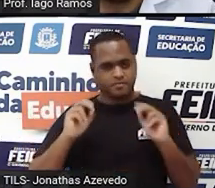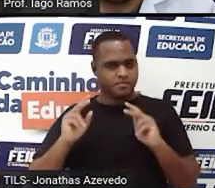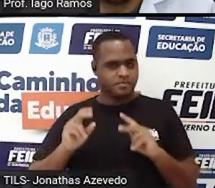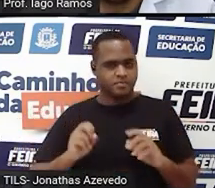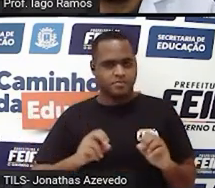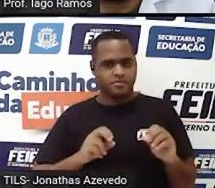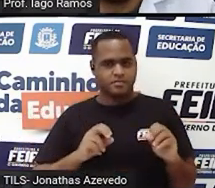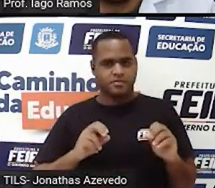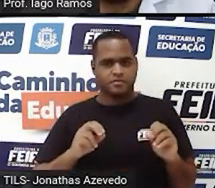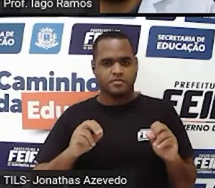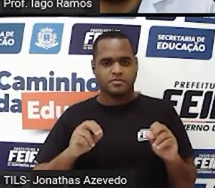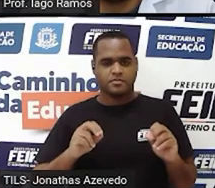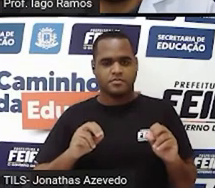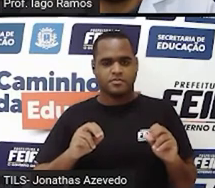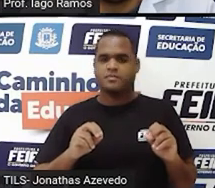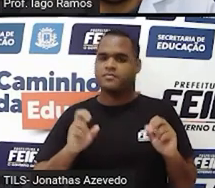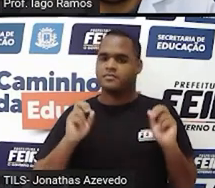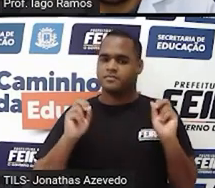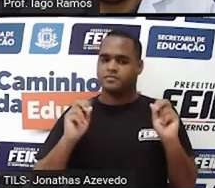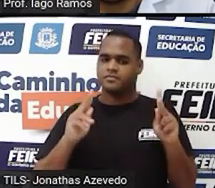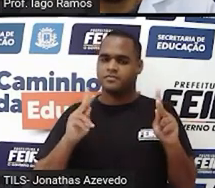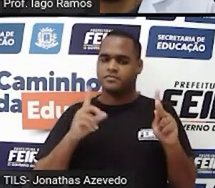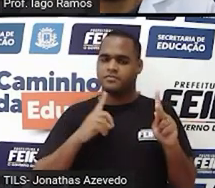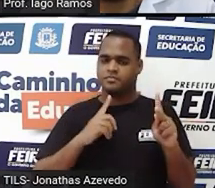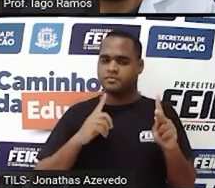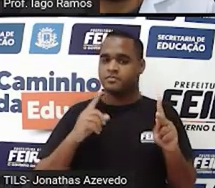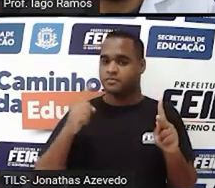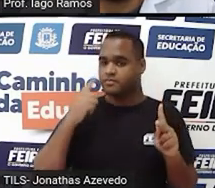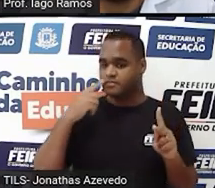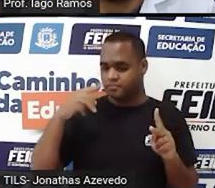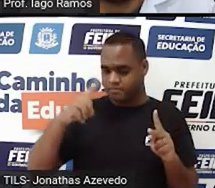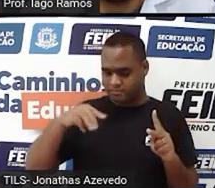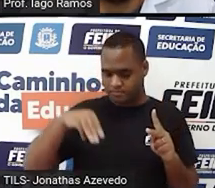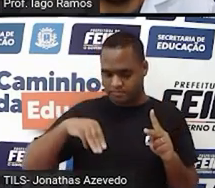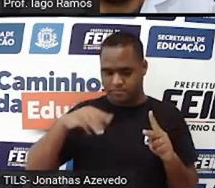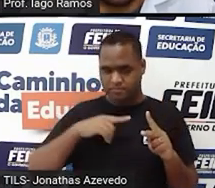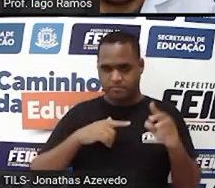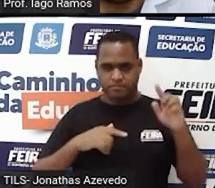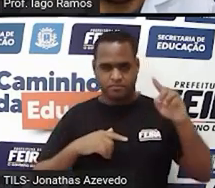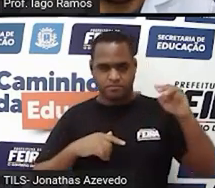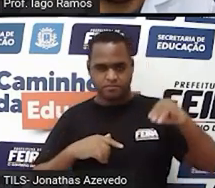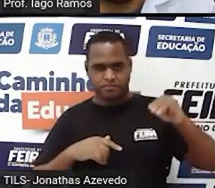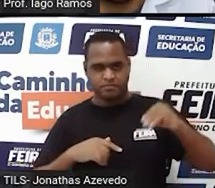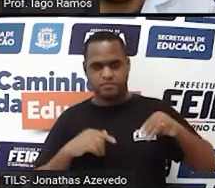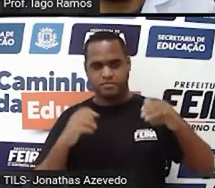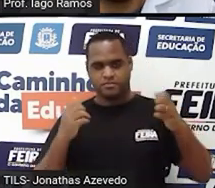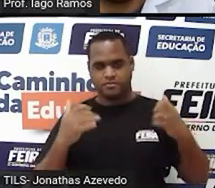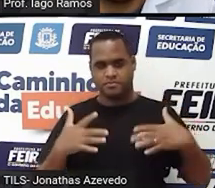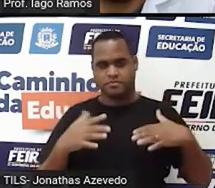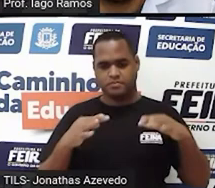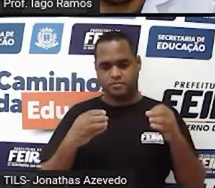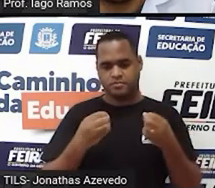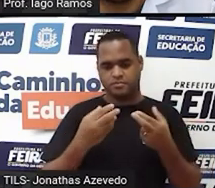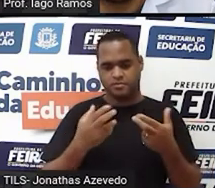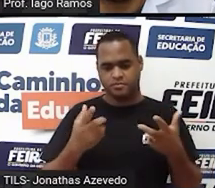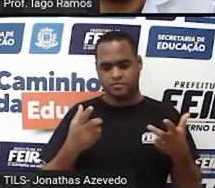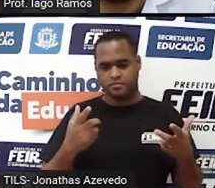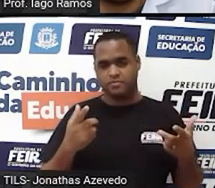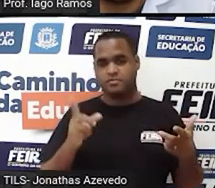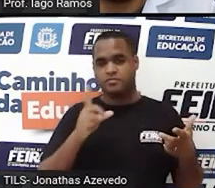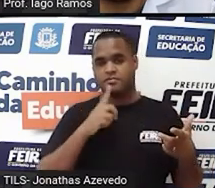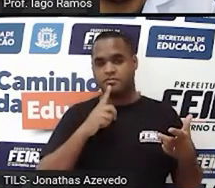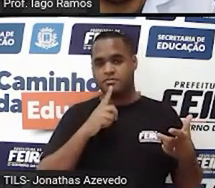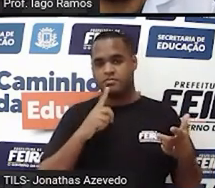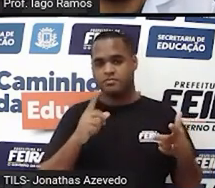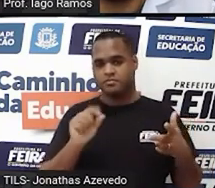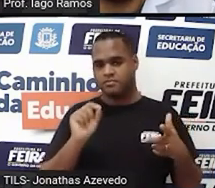comprimento vamos multiplicar essas duas medidas então um metro de comprimento vezes